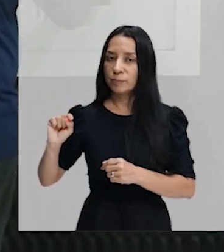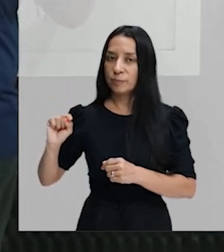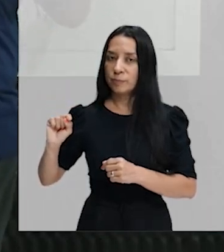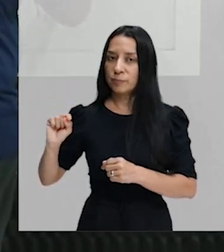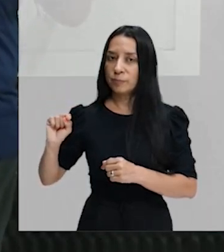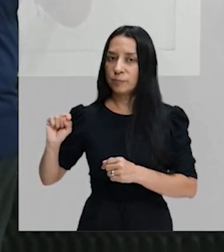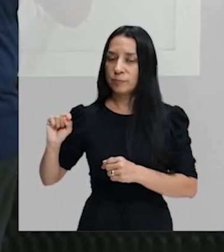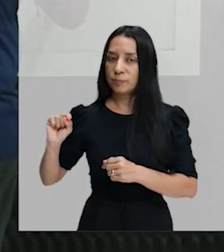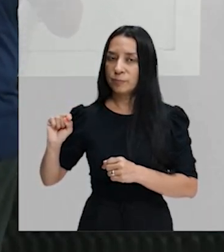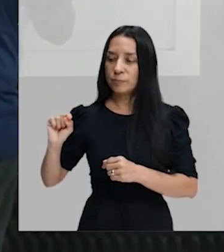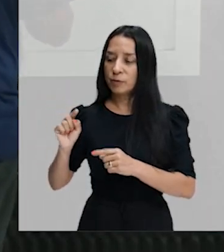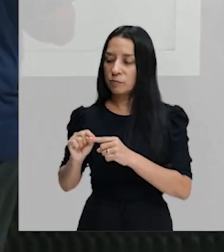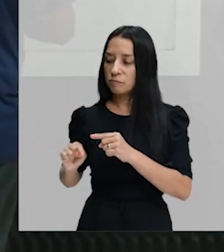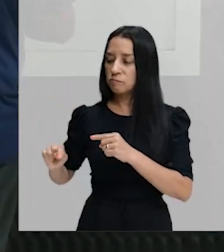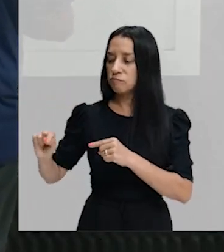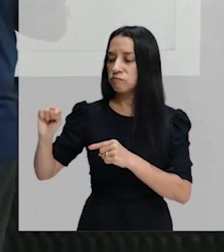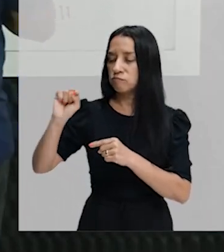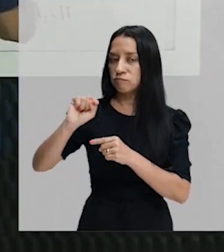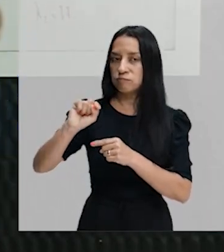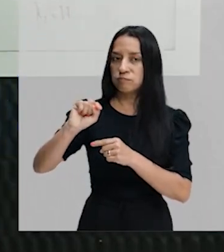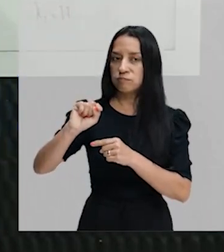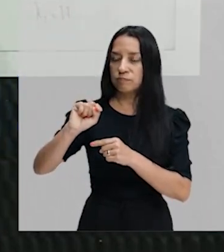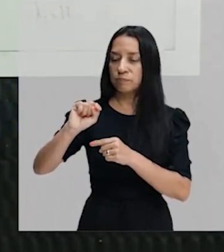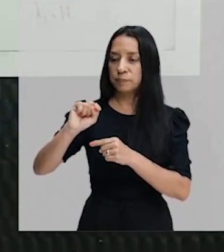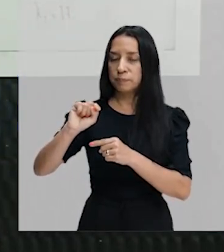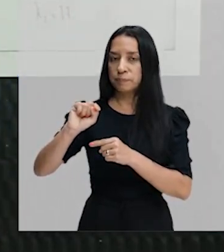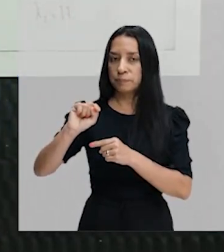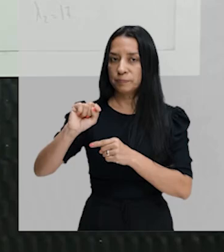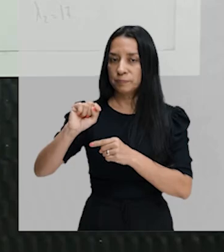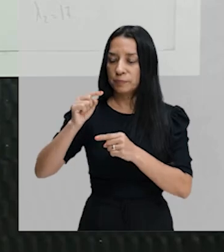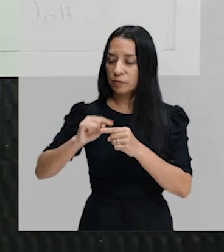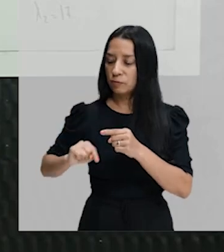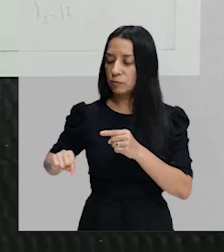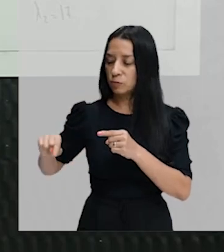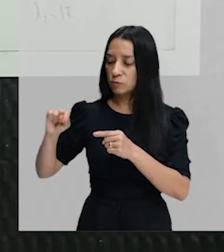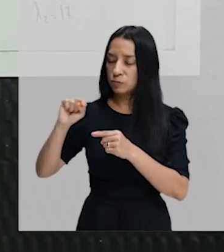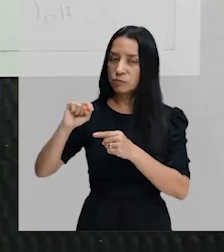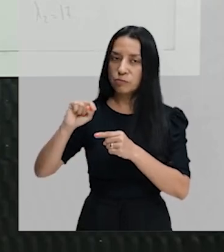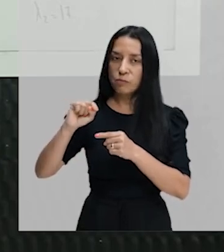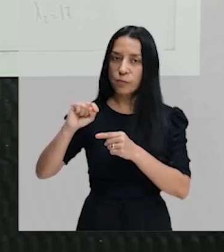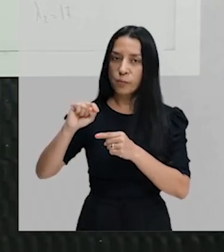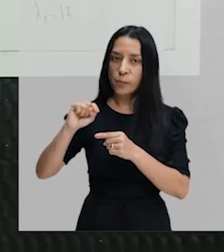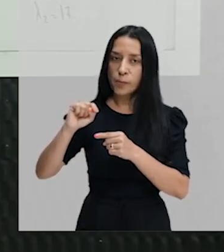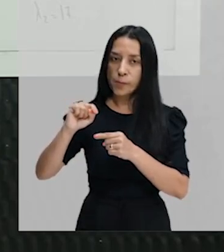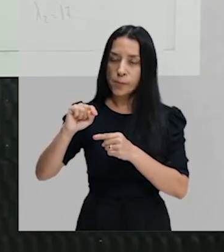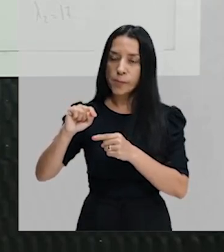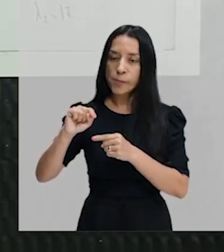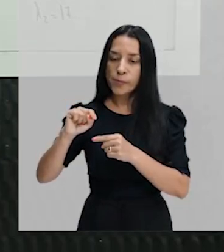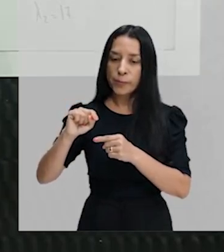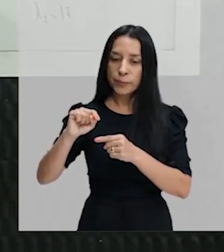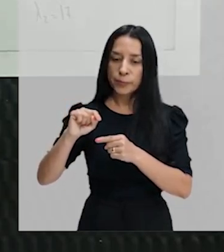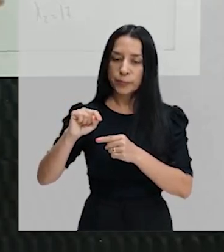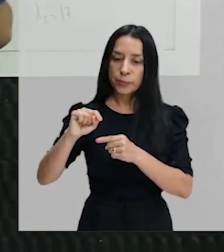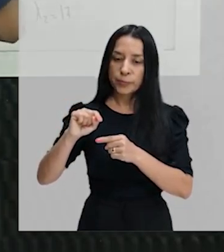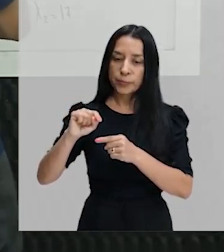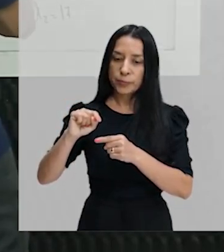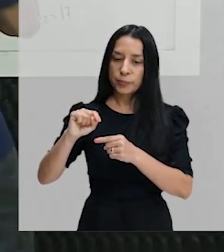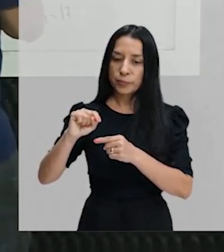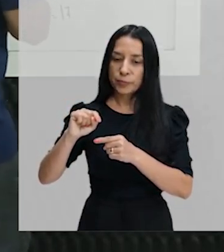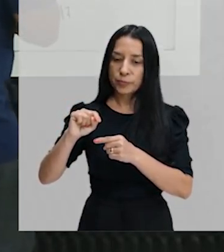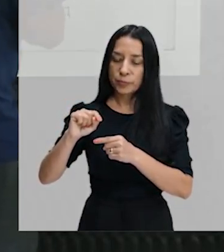promover ele para cima tá ok ele vai para cima tá cheio então ele vai